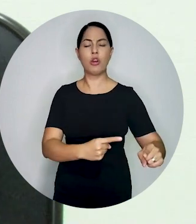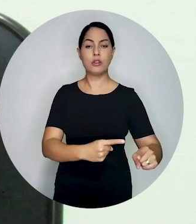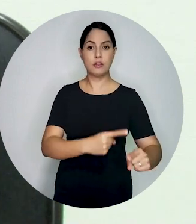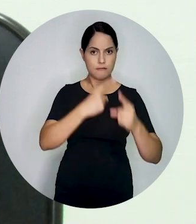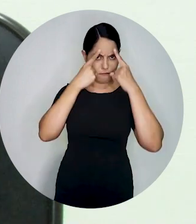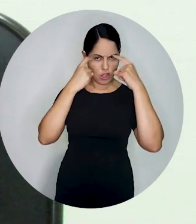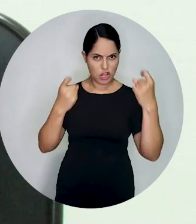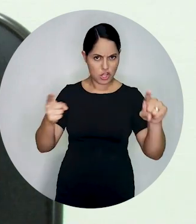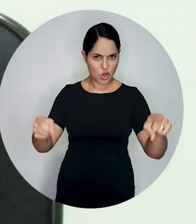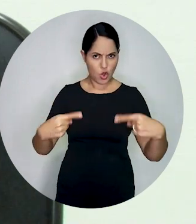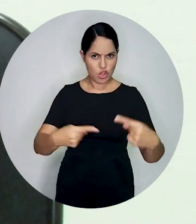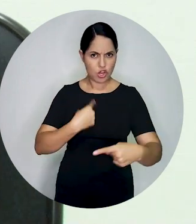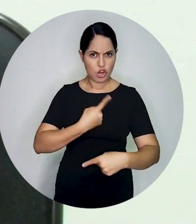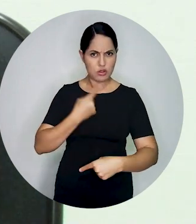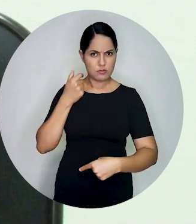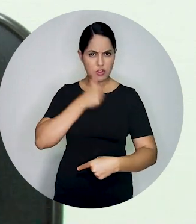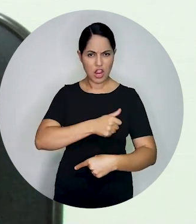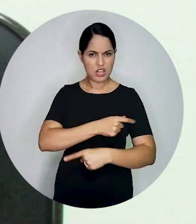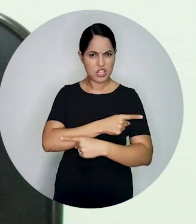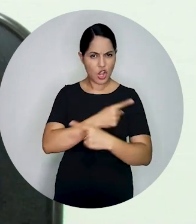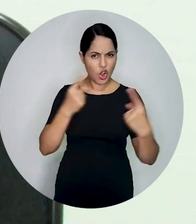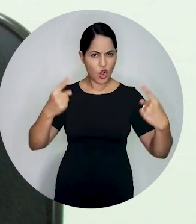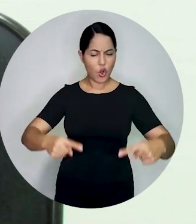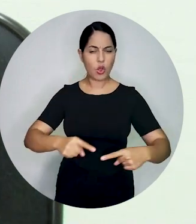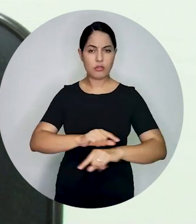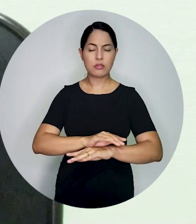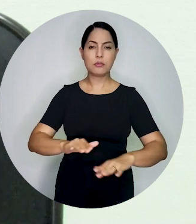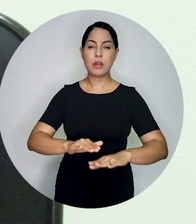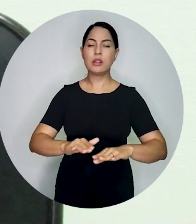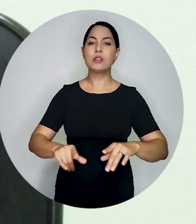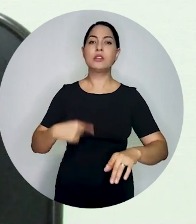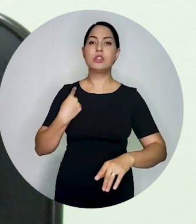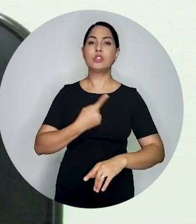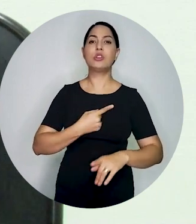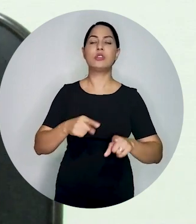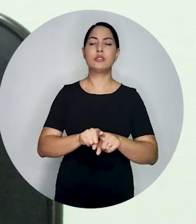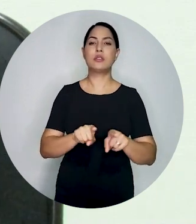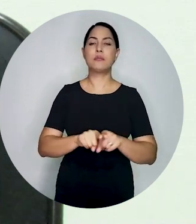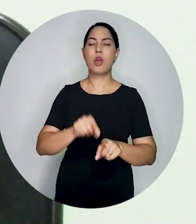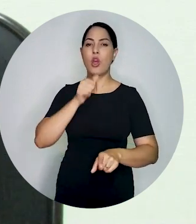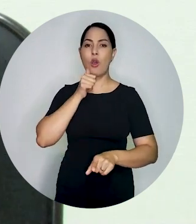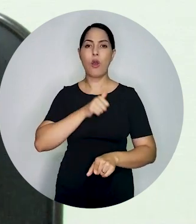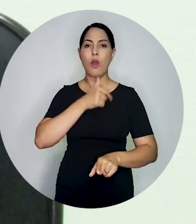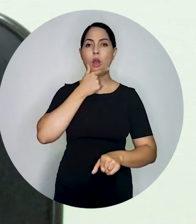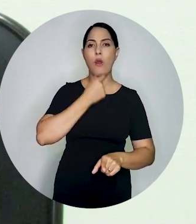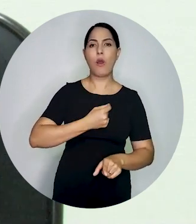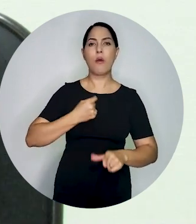toda e qualquer forma de violência, com a inclusão dos nossos homens do sistema, também nessa luta